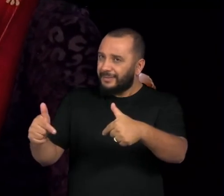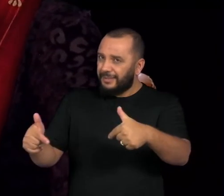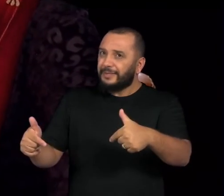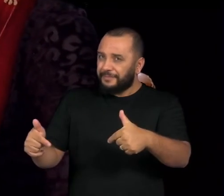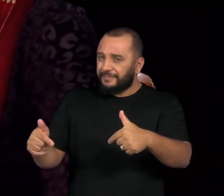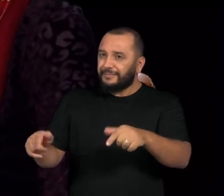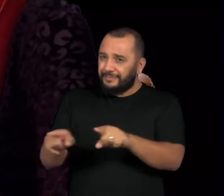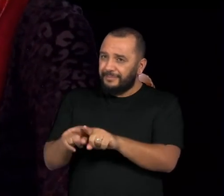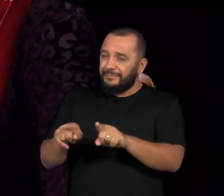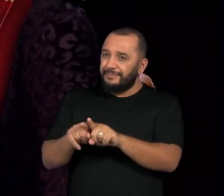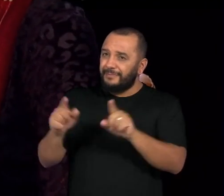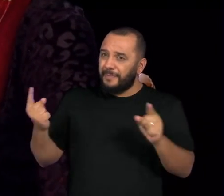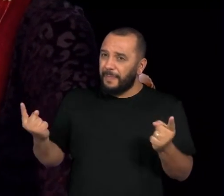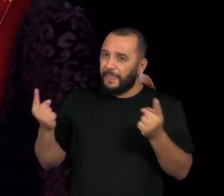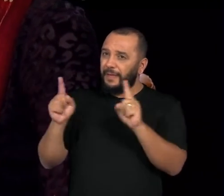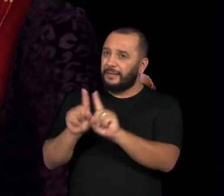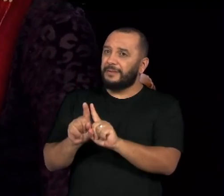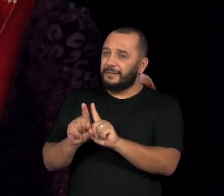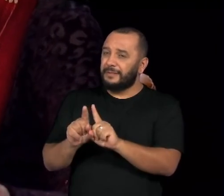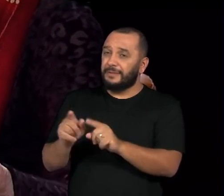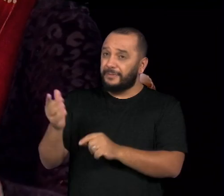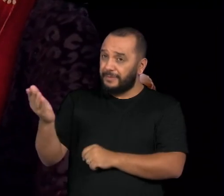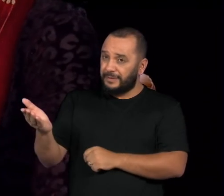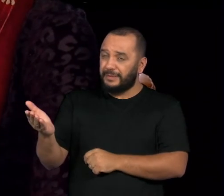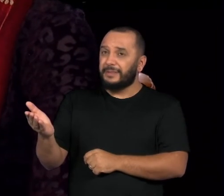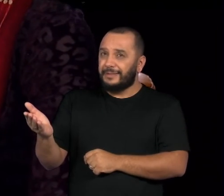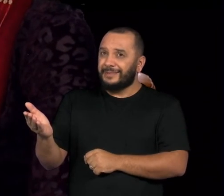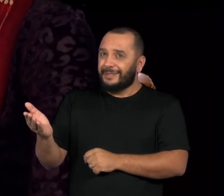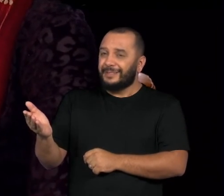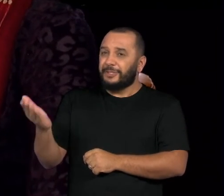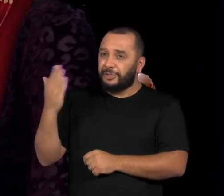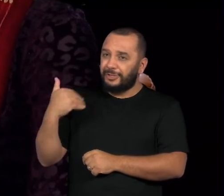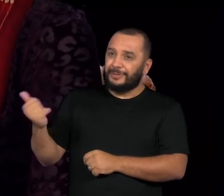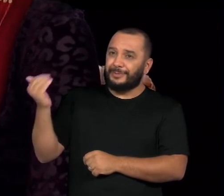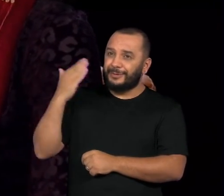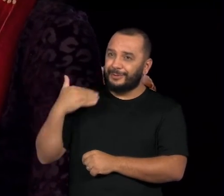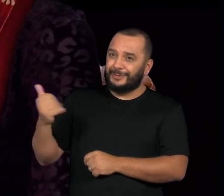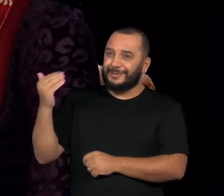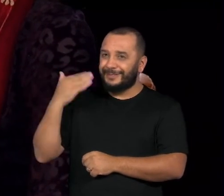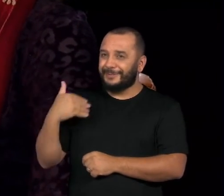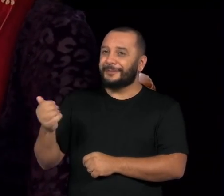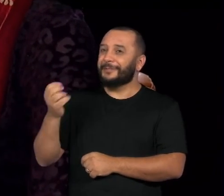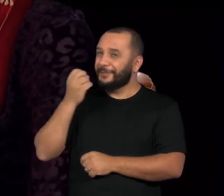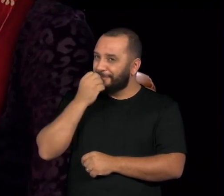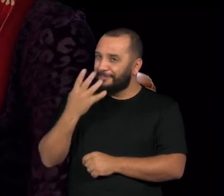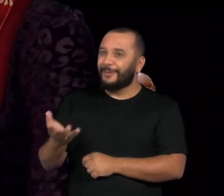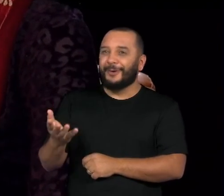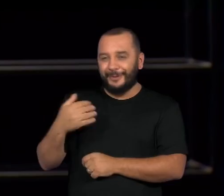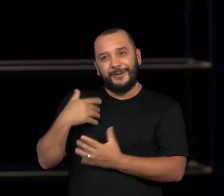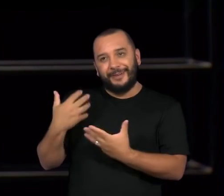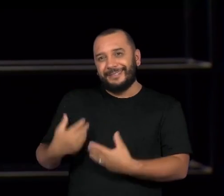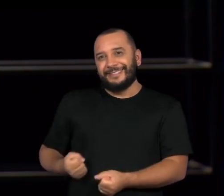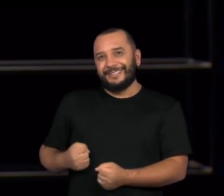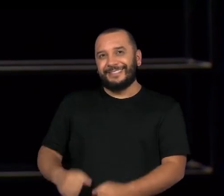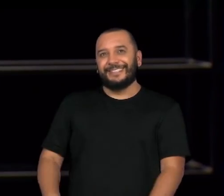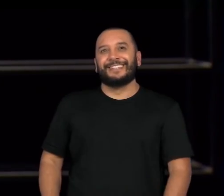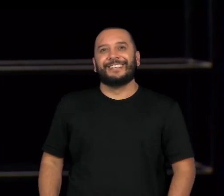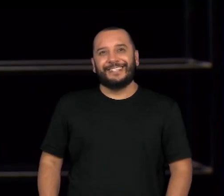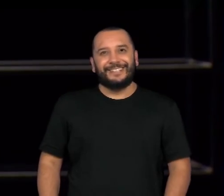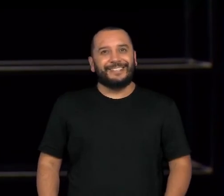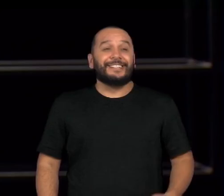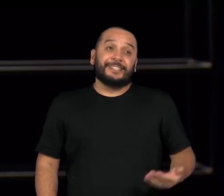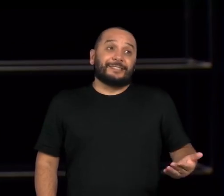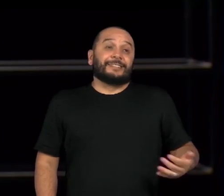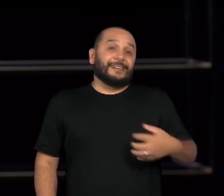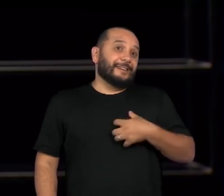pelo Persona e por você e pela sua persistência. Você é um cara persistente, não é, Atílio? Temos